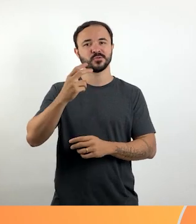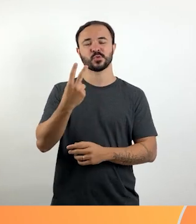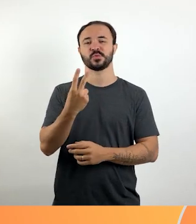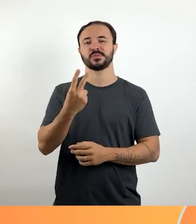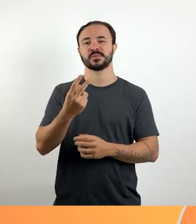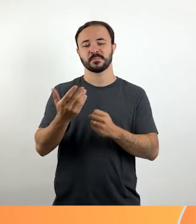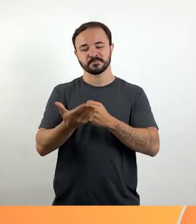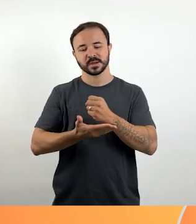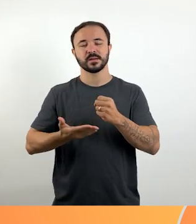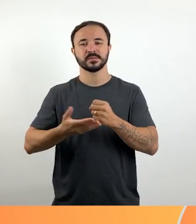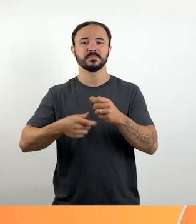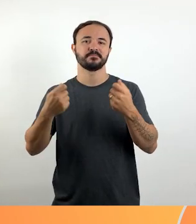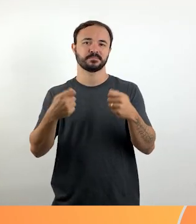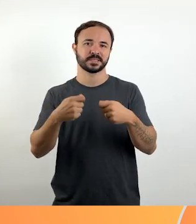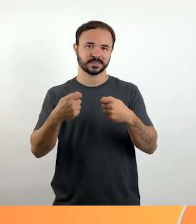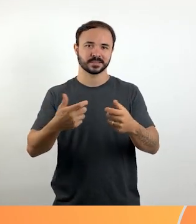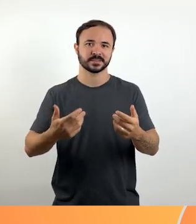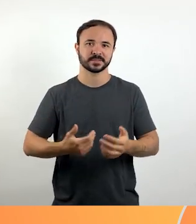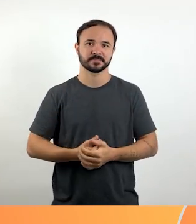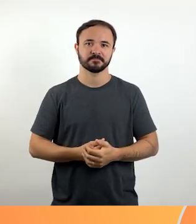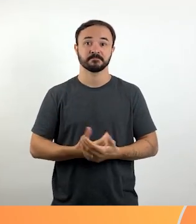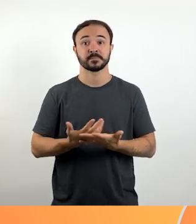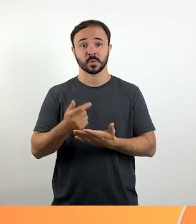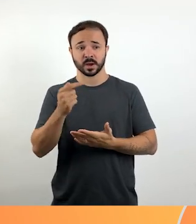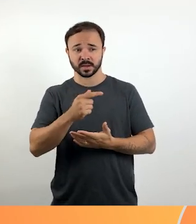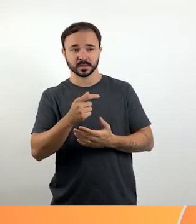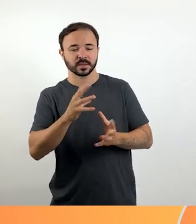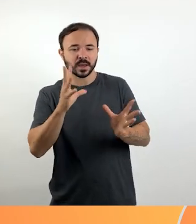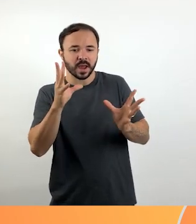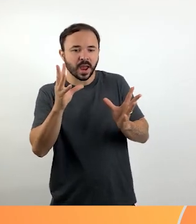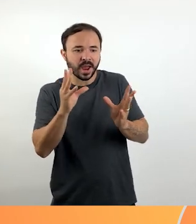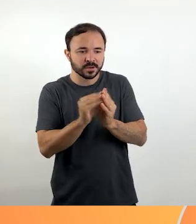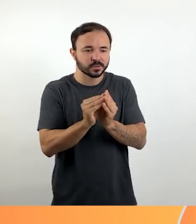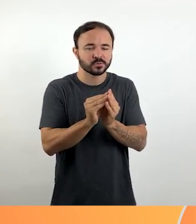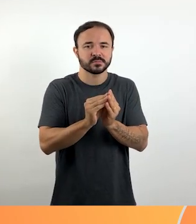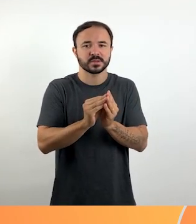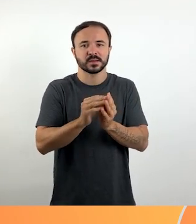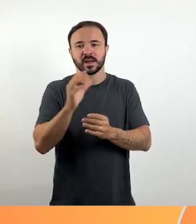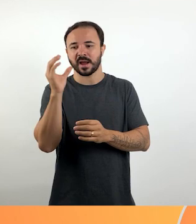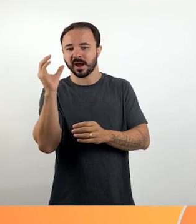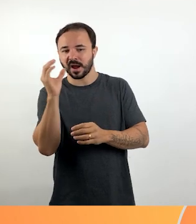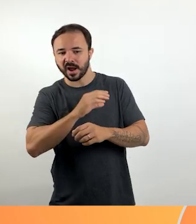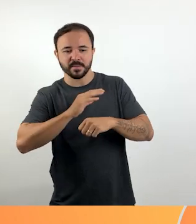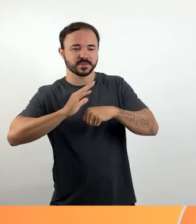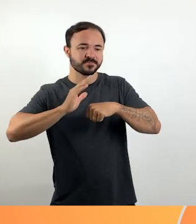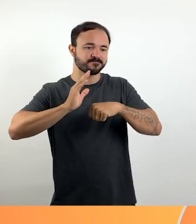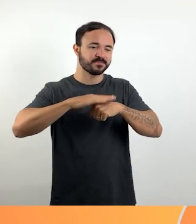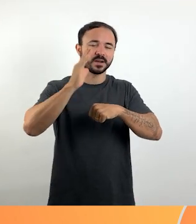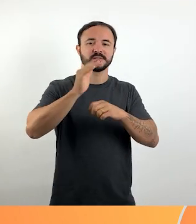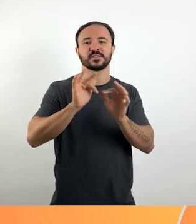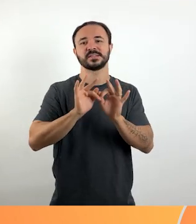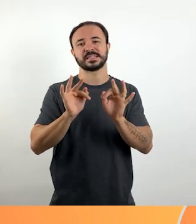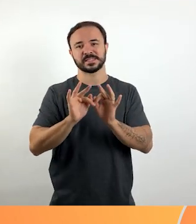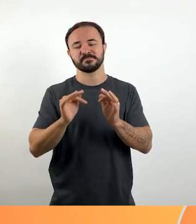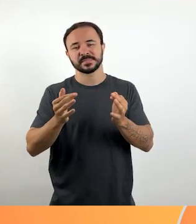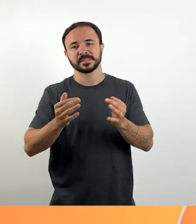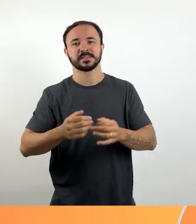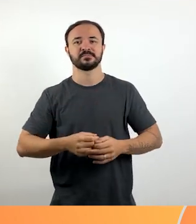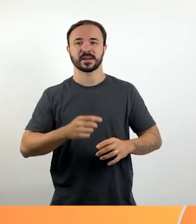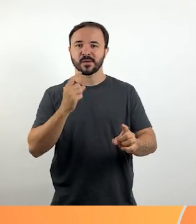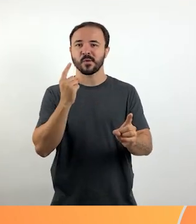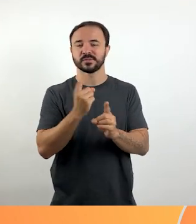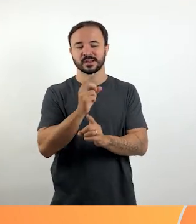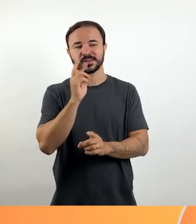esse processo a gente consegue analisar e limitar as nossas análises, né? Fica de uma forma mais simples da gente encontrar